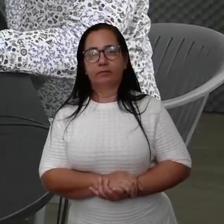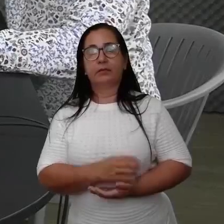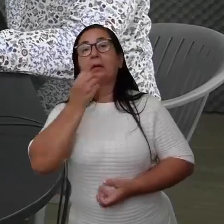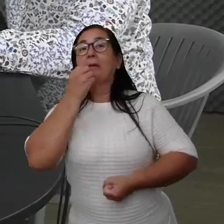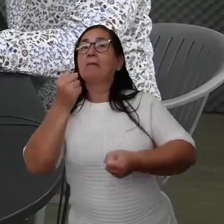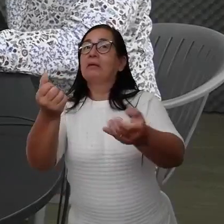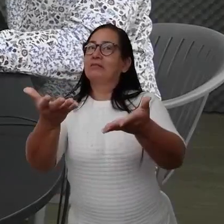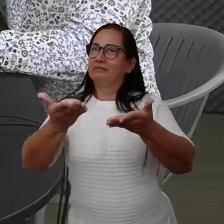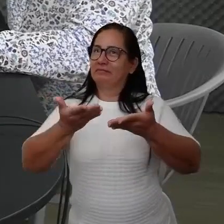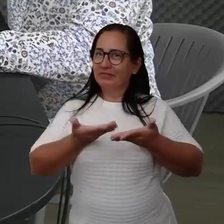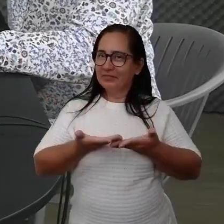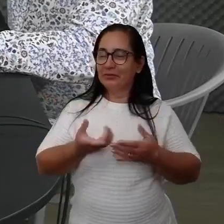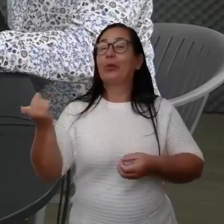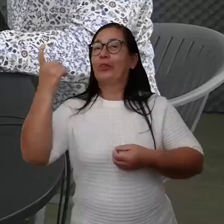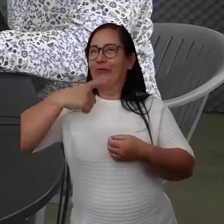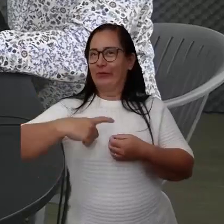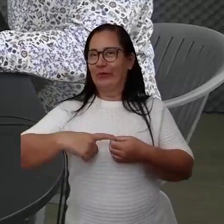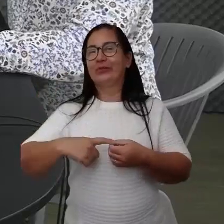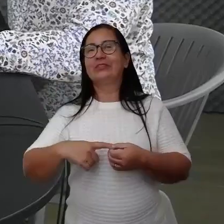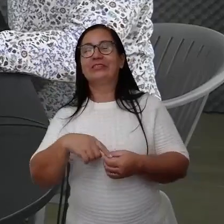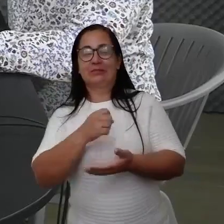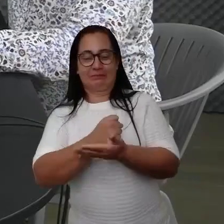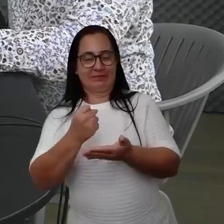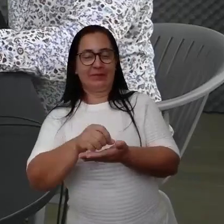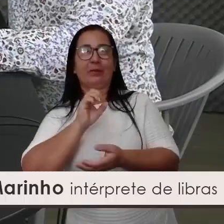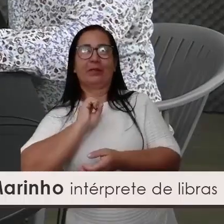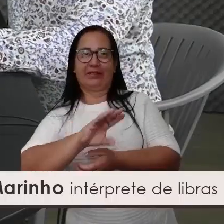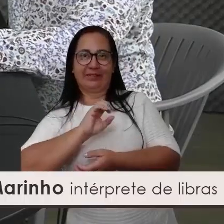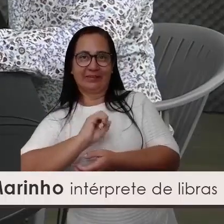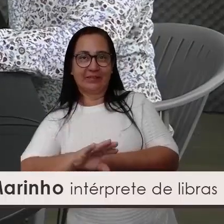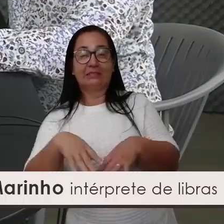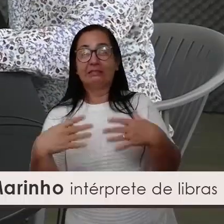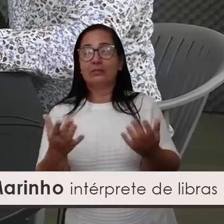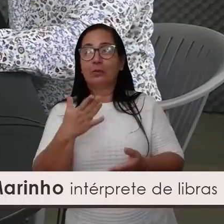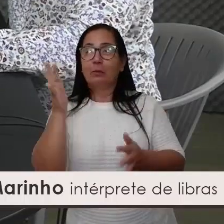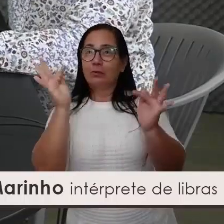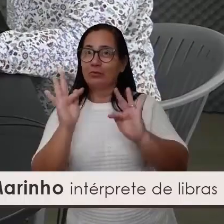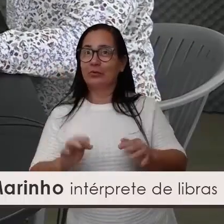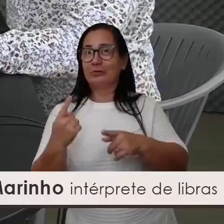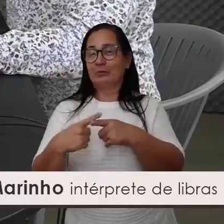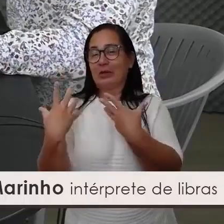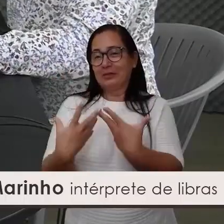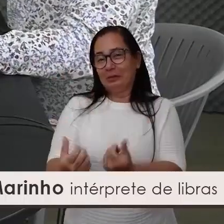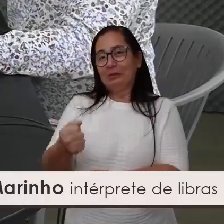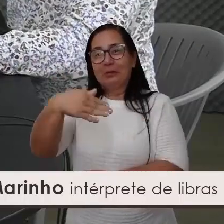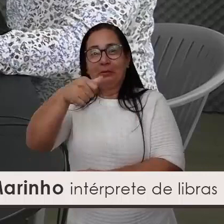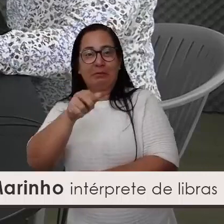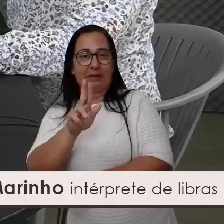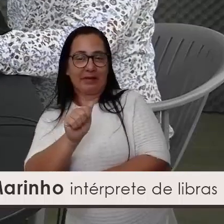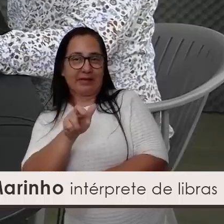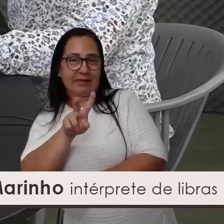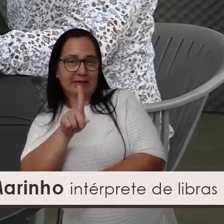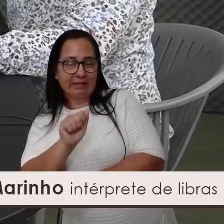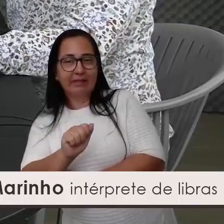Bem-vindas, bem-vindos. Estamos de volta com o Educadoc e hoje eu estou bem contente porque eu estou recebendo Andréa Trigueiro e Margarida Azevedo.